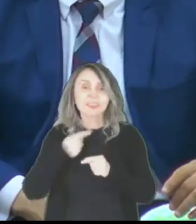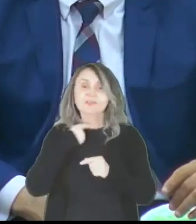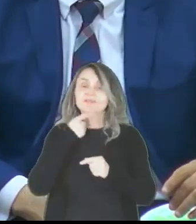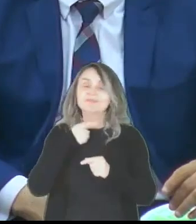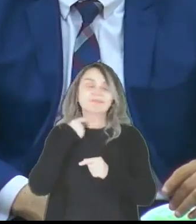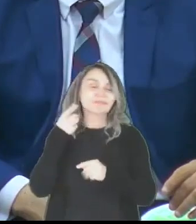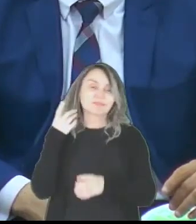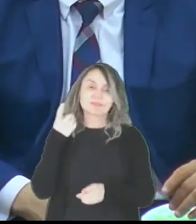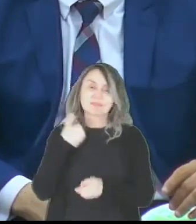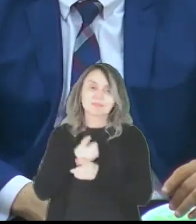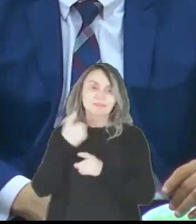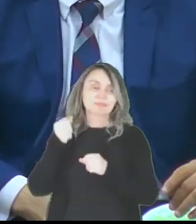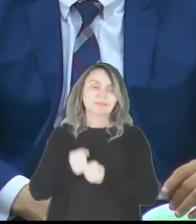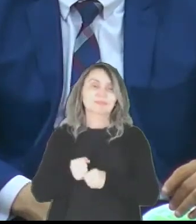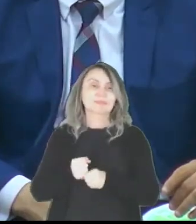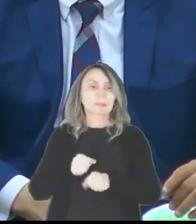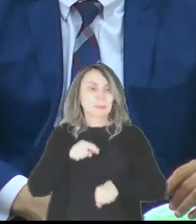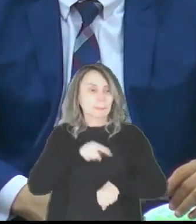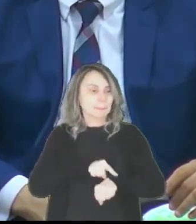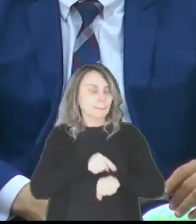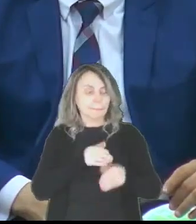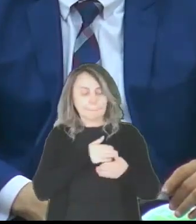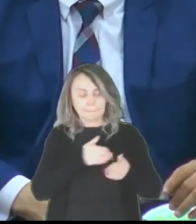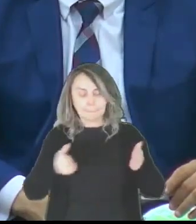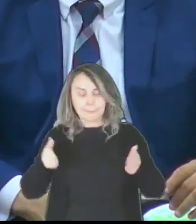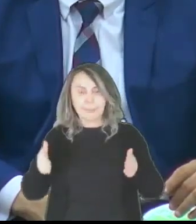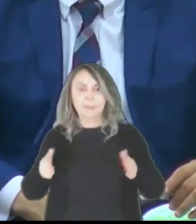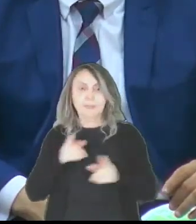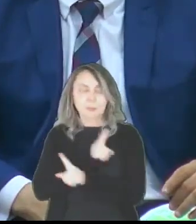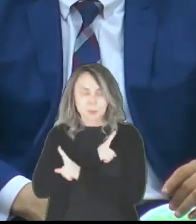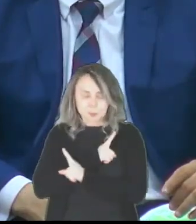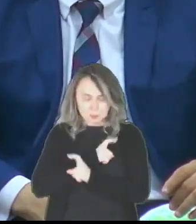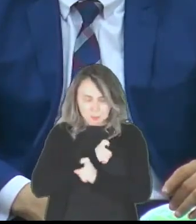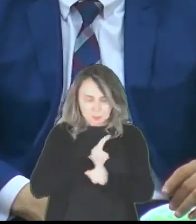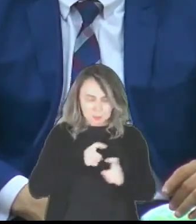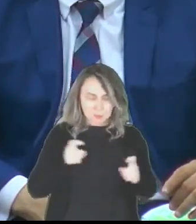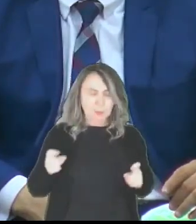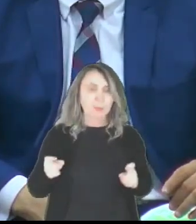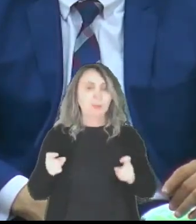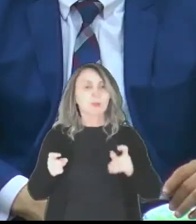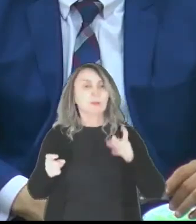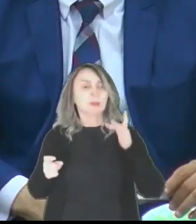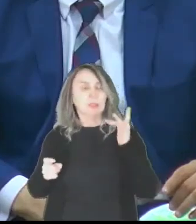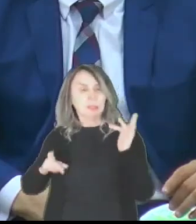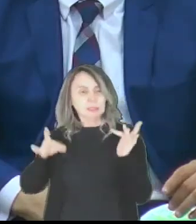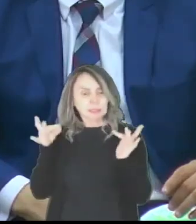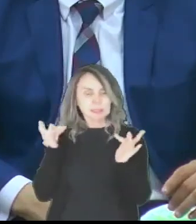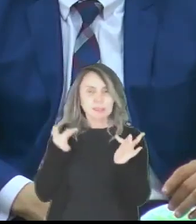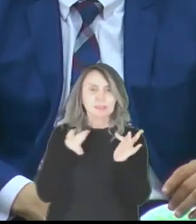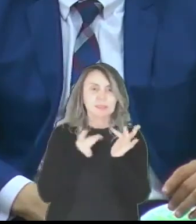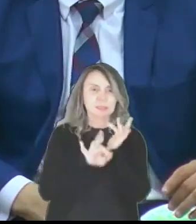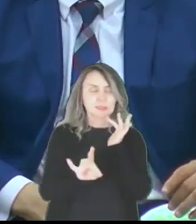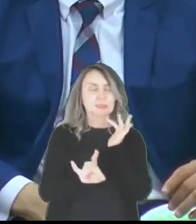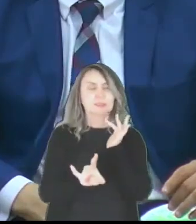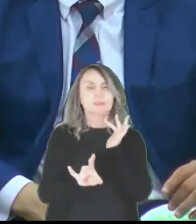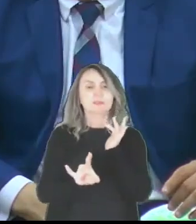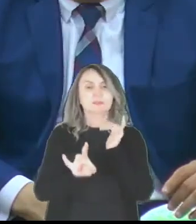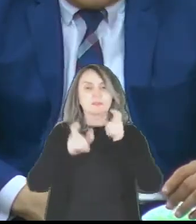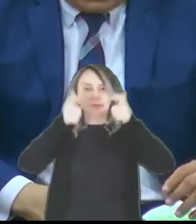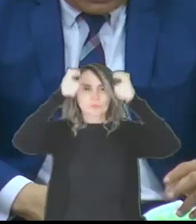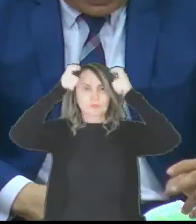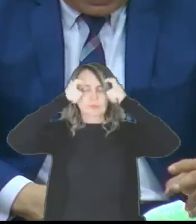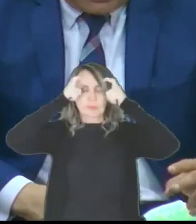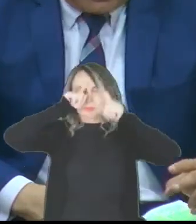da grande tribulação, quando o anticristo estiver reinando na terra. Muitos vão procurar o Senhor.